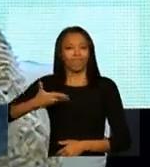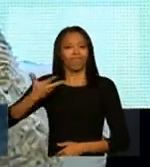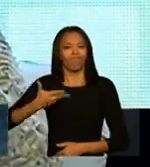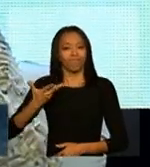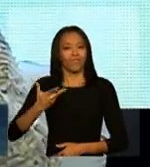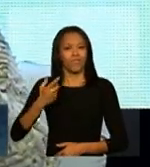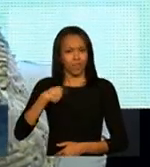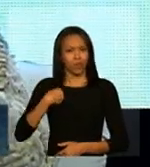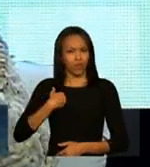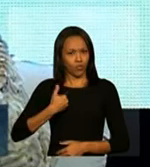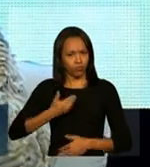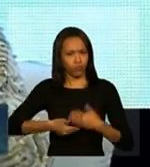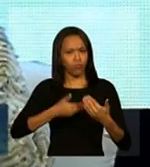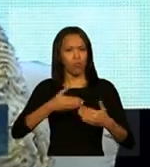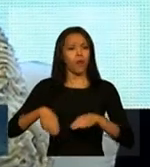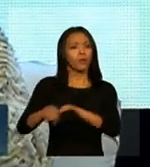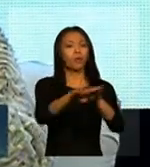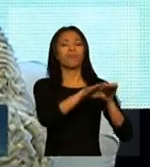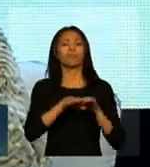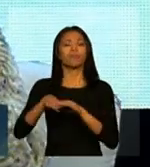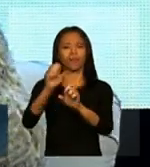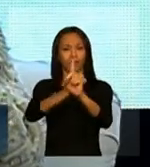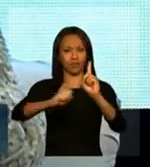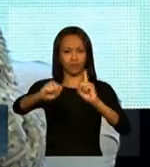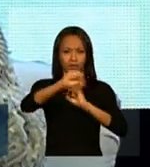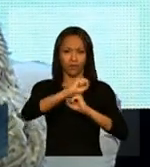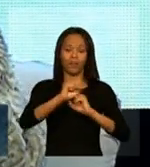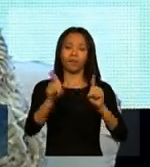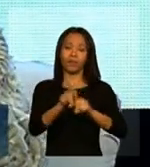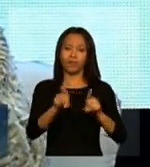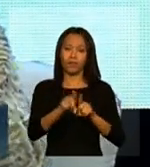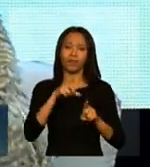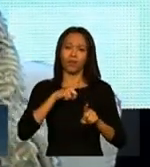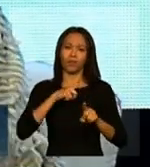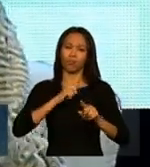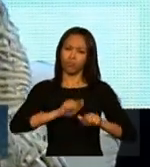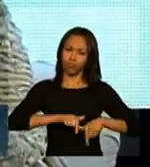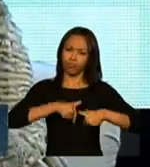não só uma sociedade mais justa, mas queremos construir uma agenda solidária,